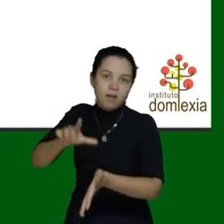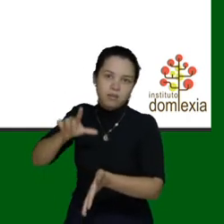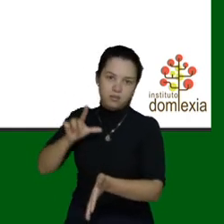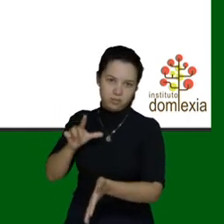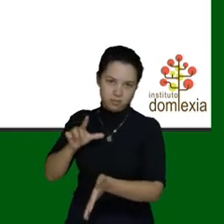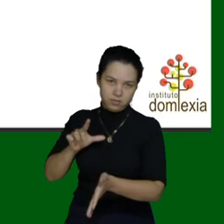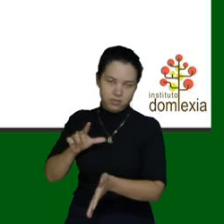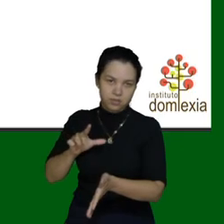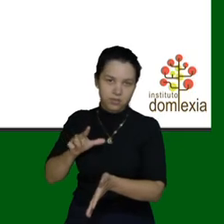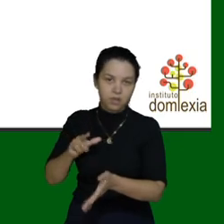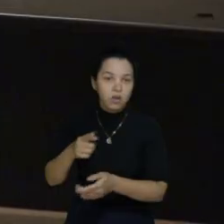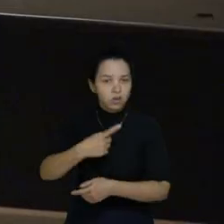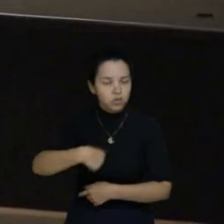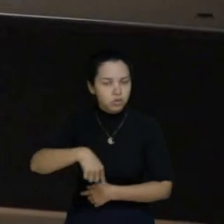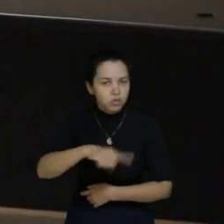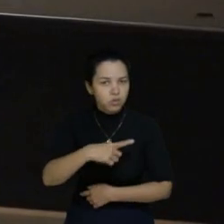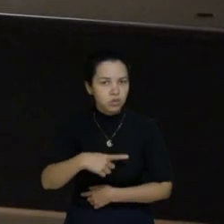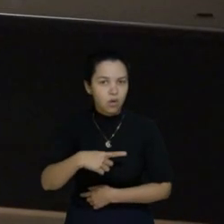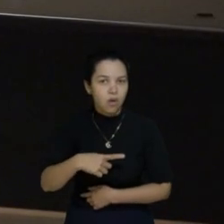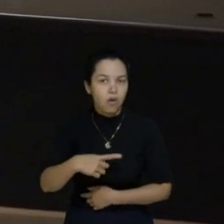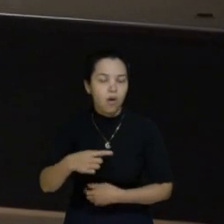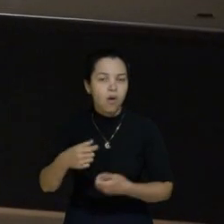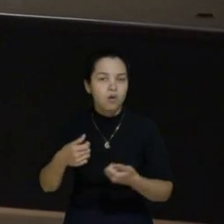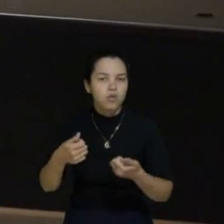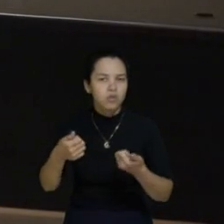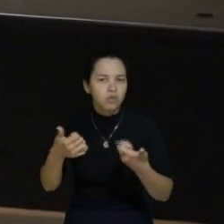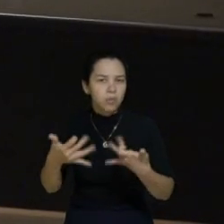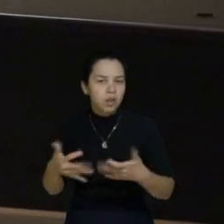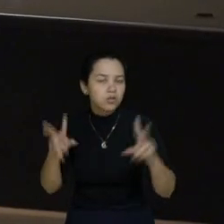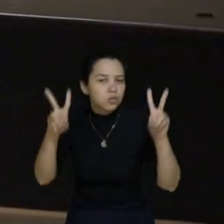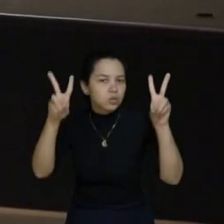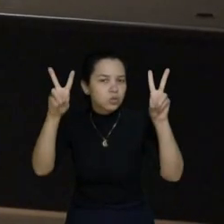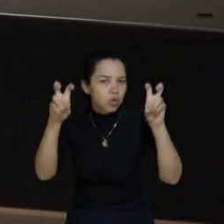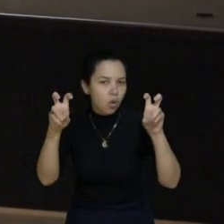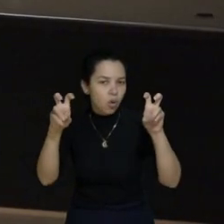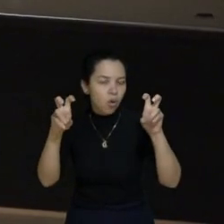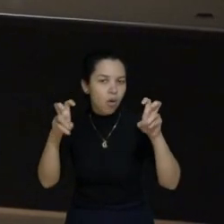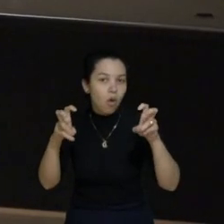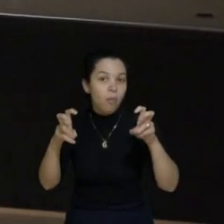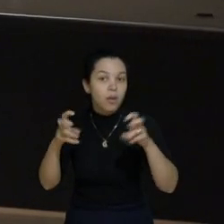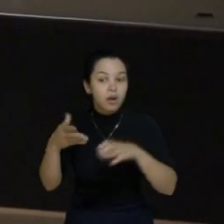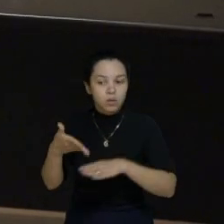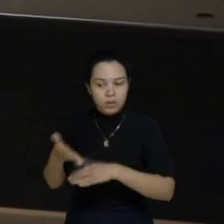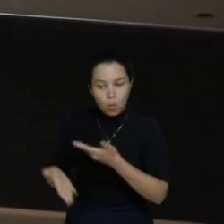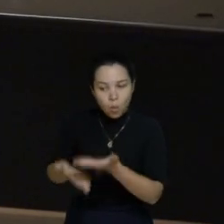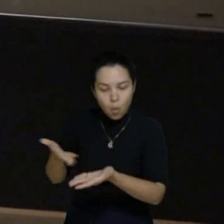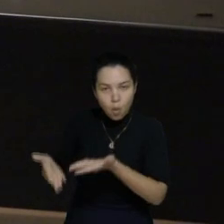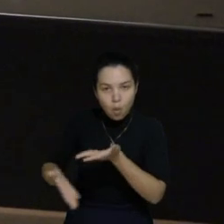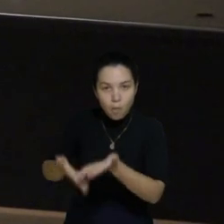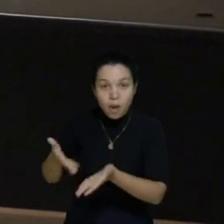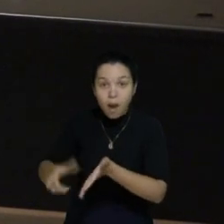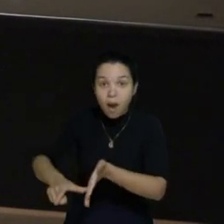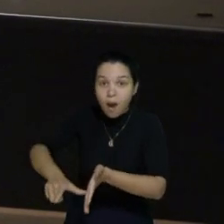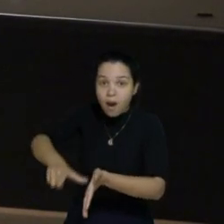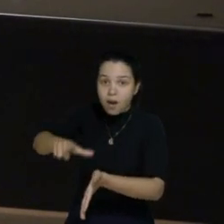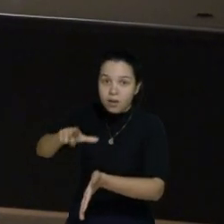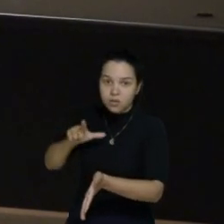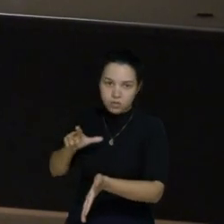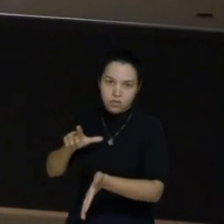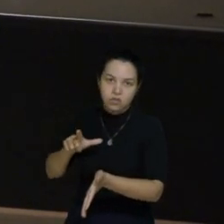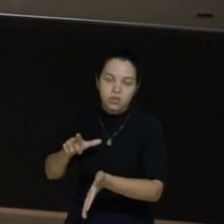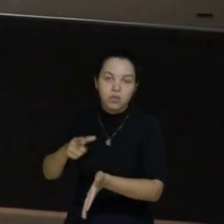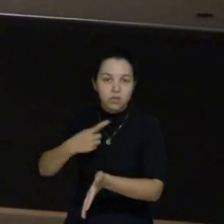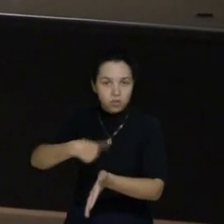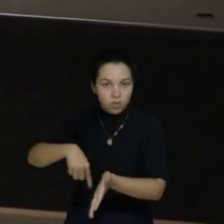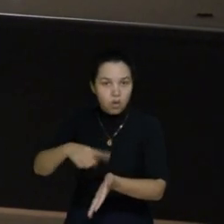gente fala e a gente falou bastante hoje aqui de interven são precoce e esse é um ponto muito importante quando a